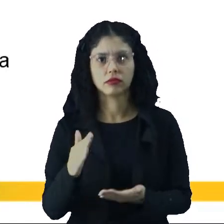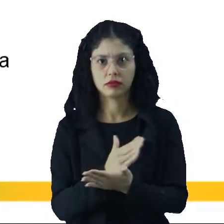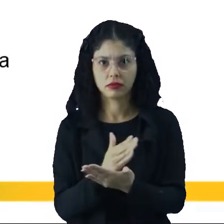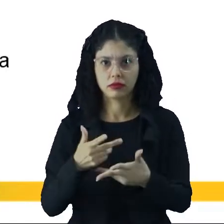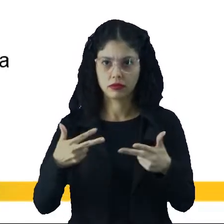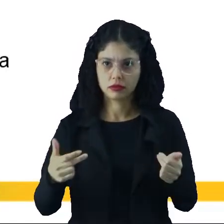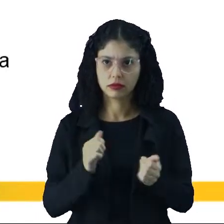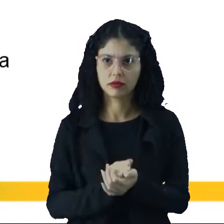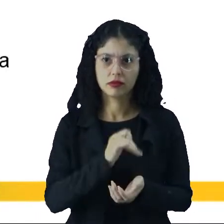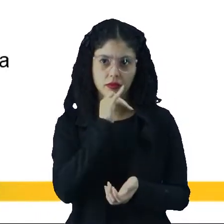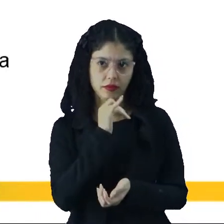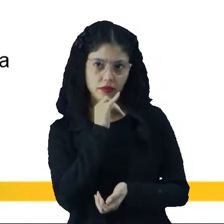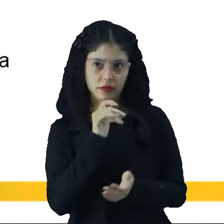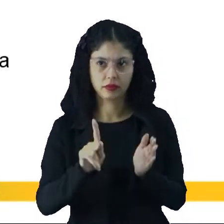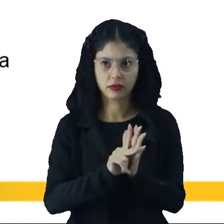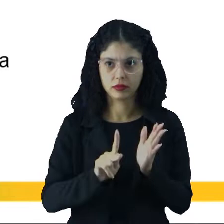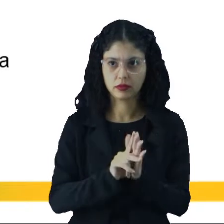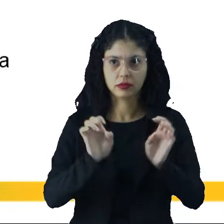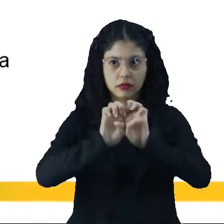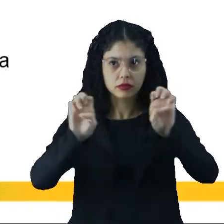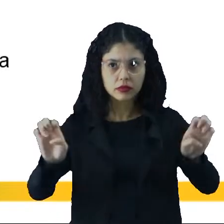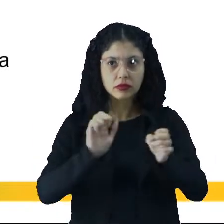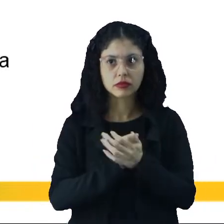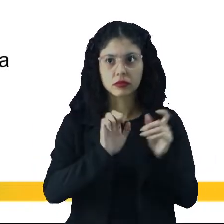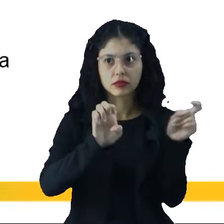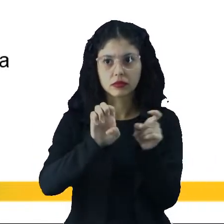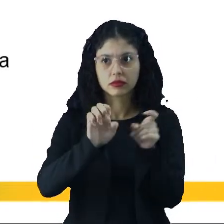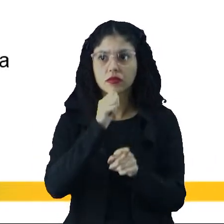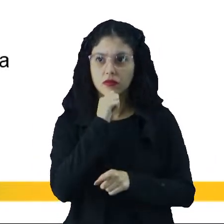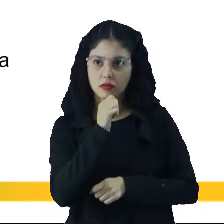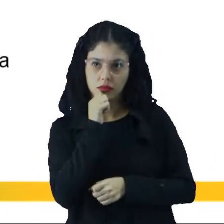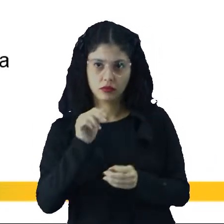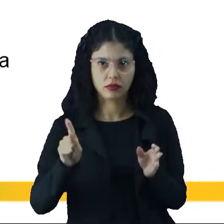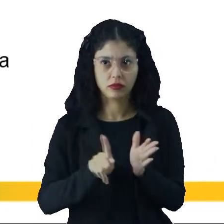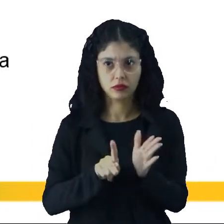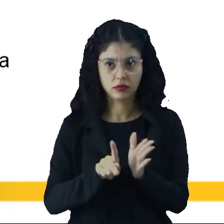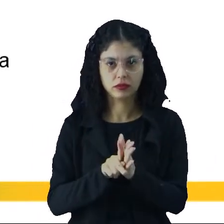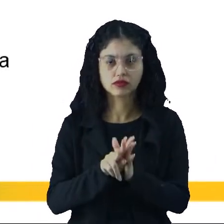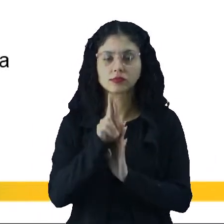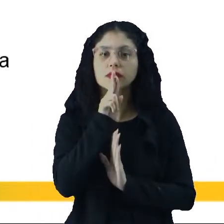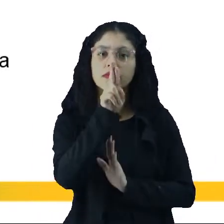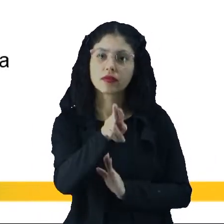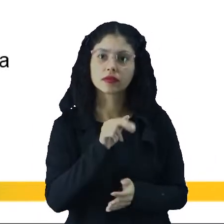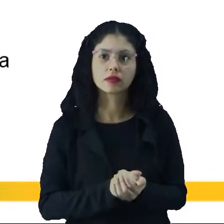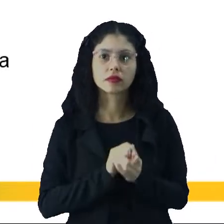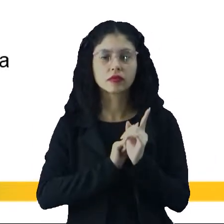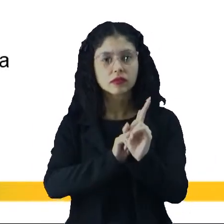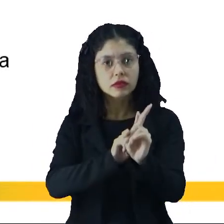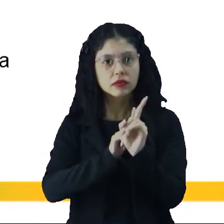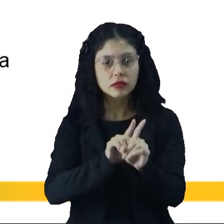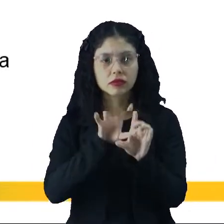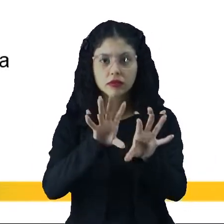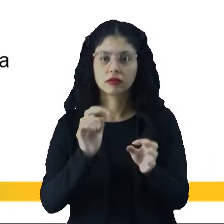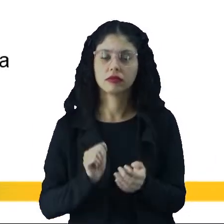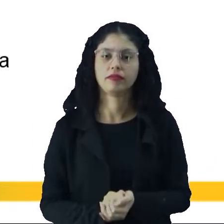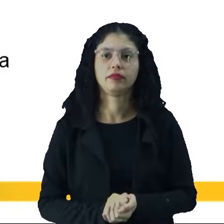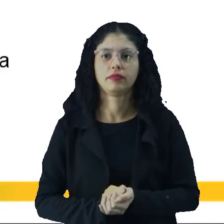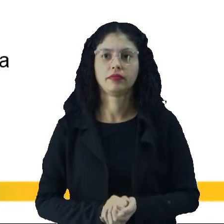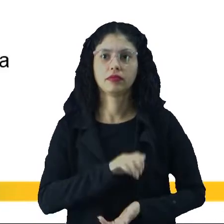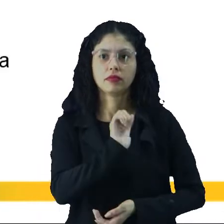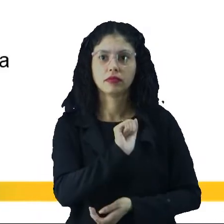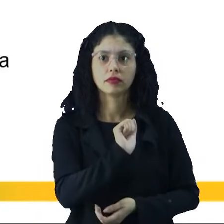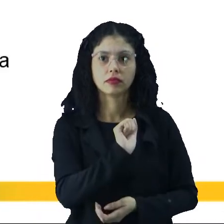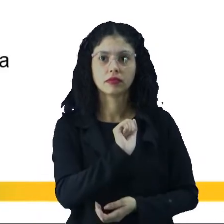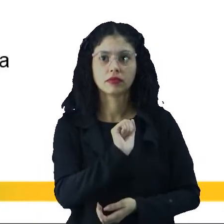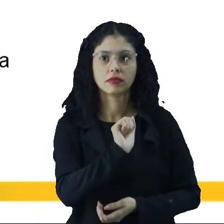coisas. Existe a propriedade das equações exponenciais que é indispensável para a sua resolução. Acompanhe isso aqui comigo. Eu tenho